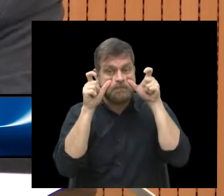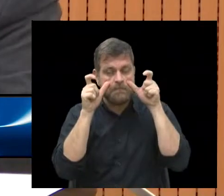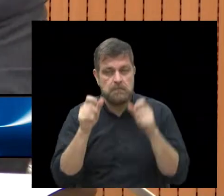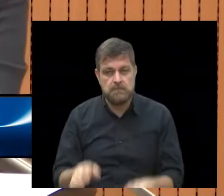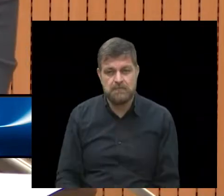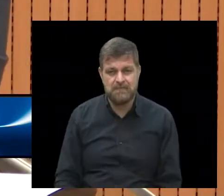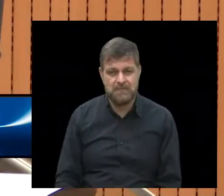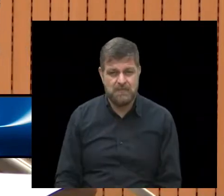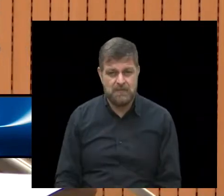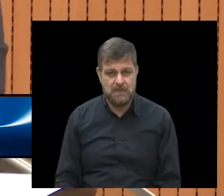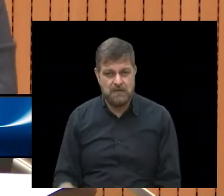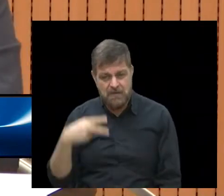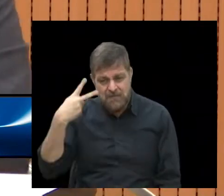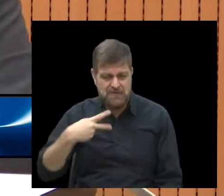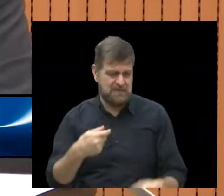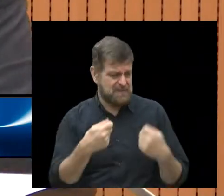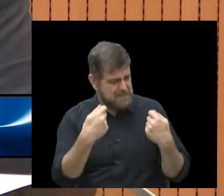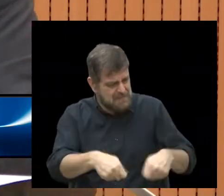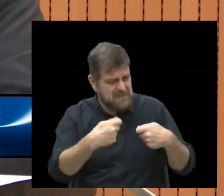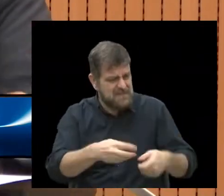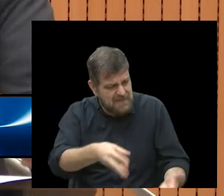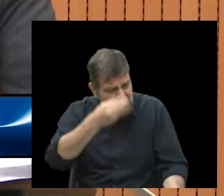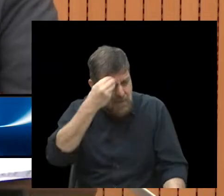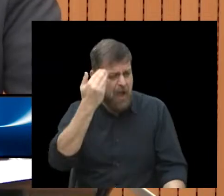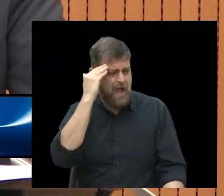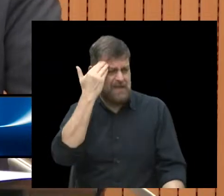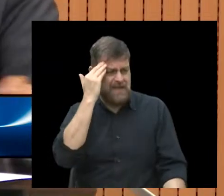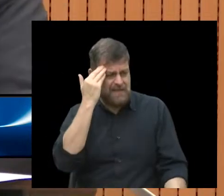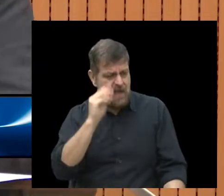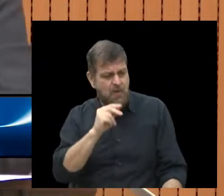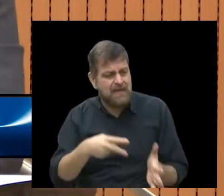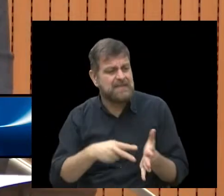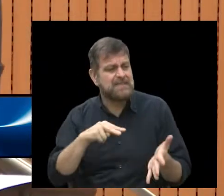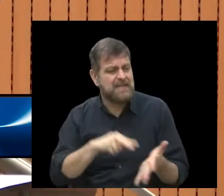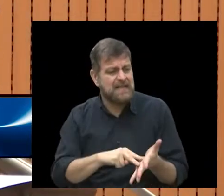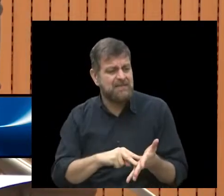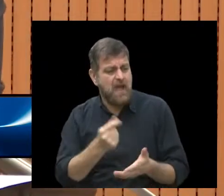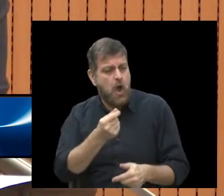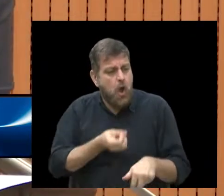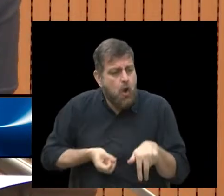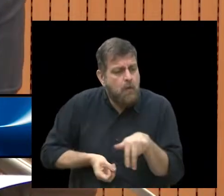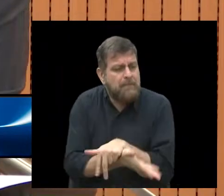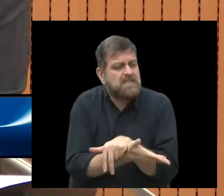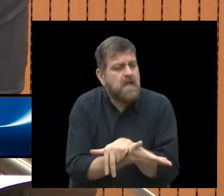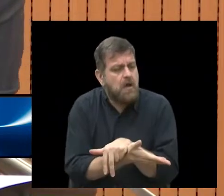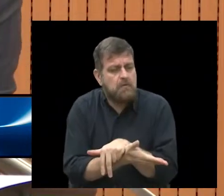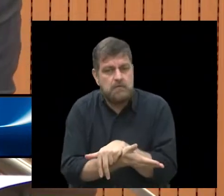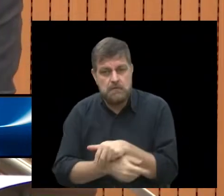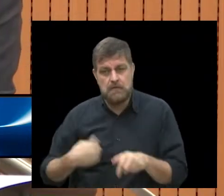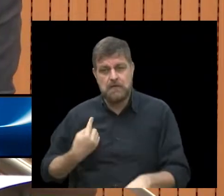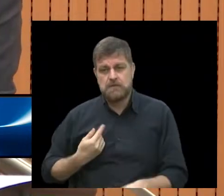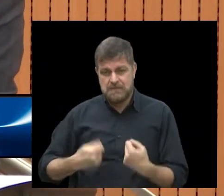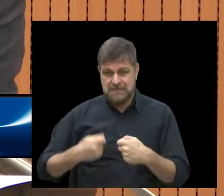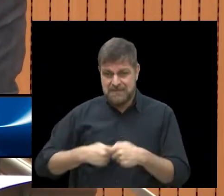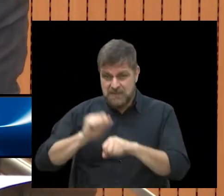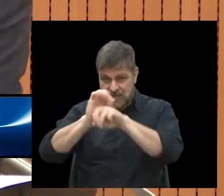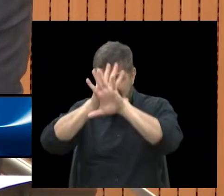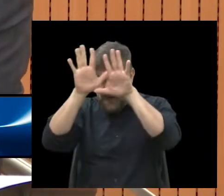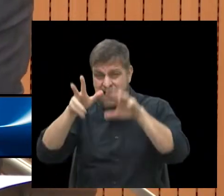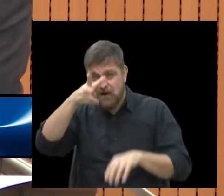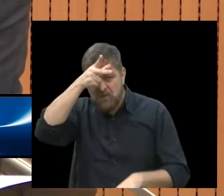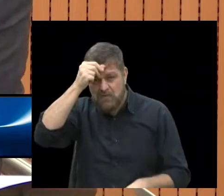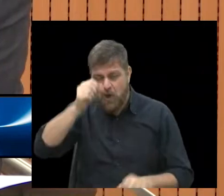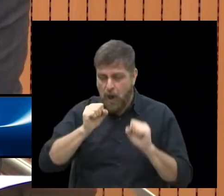Vocês precisam, gente, entender o significado de corrupção. Temos que deixar claro que o executivo ele